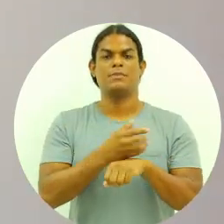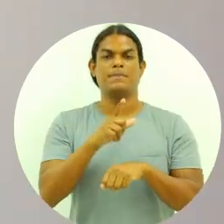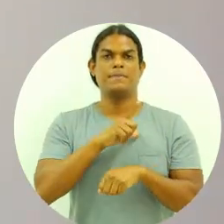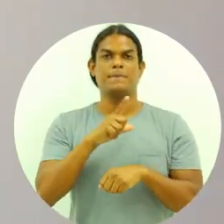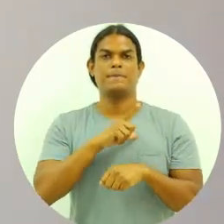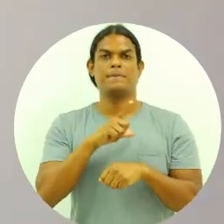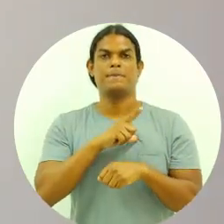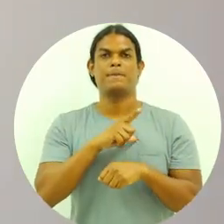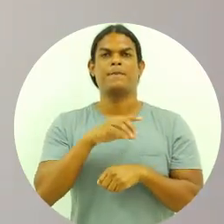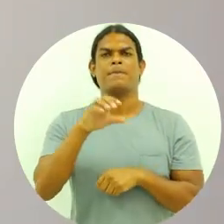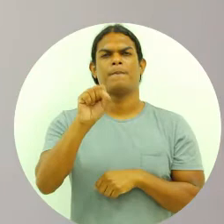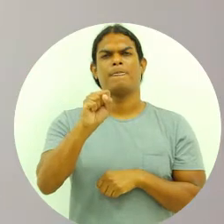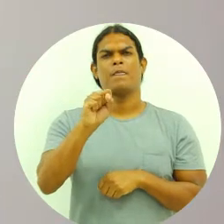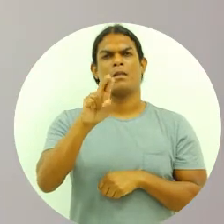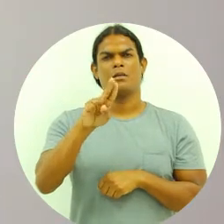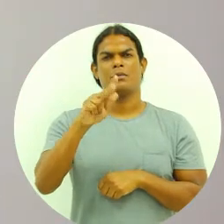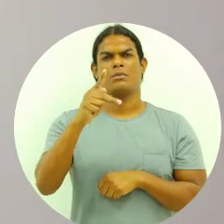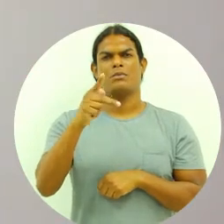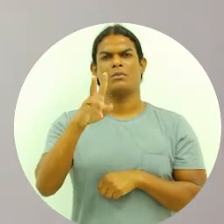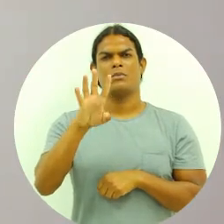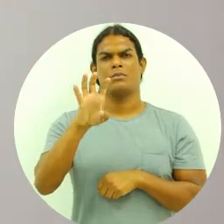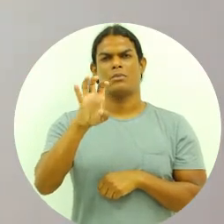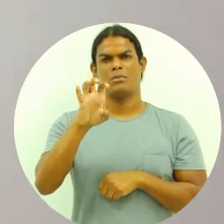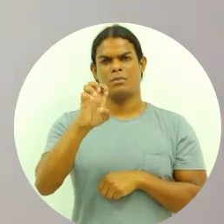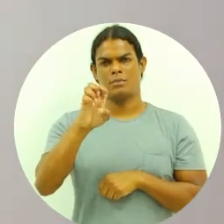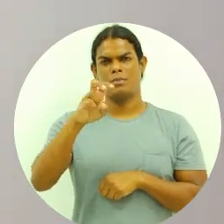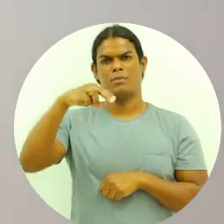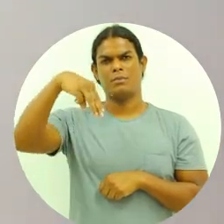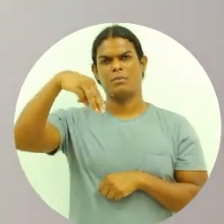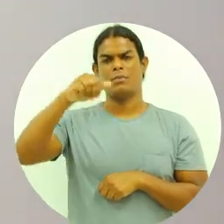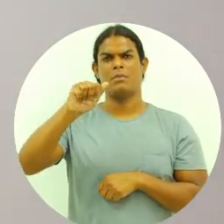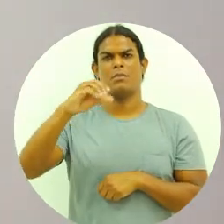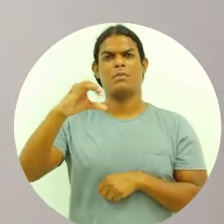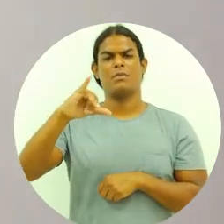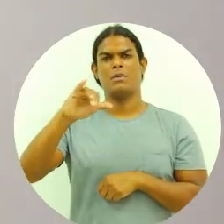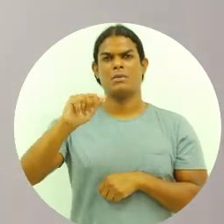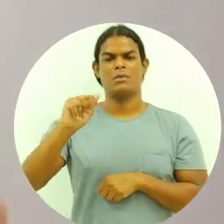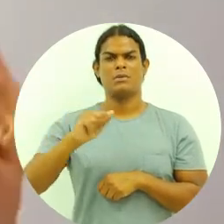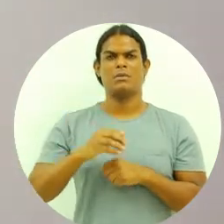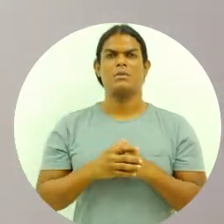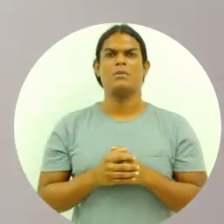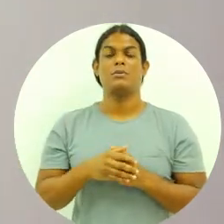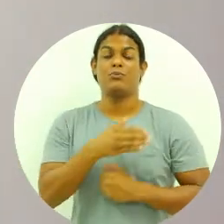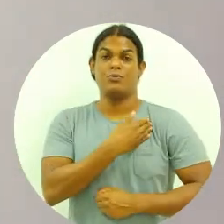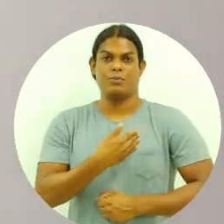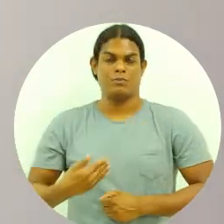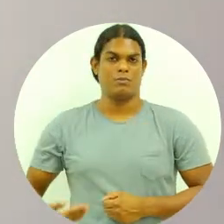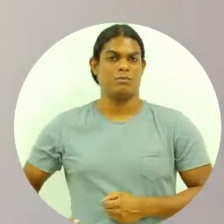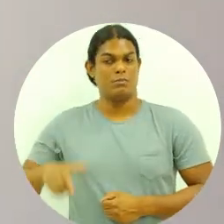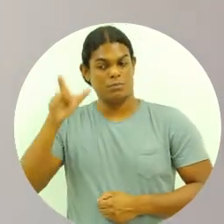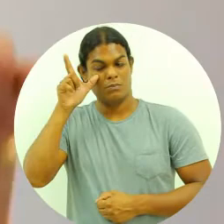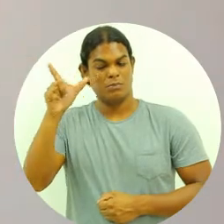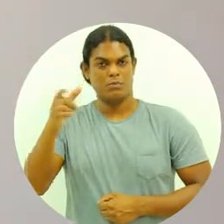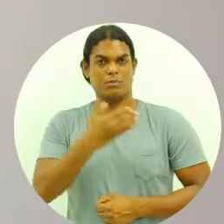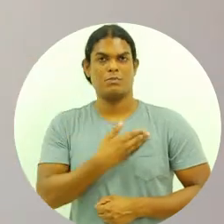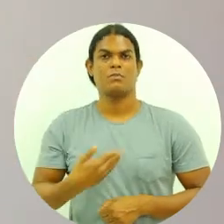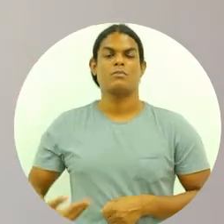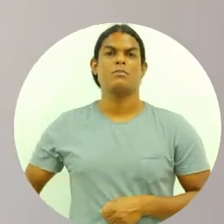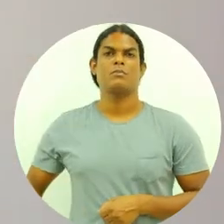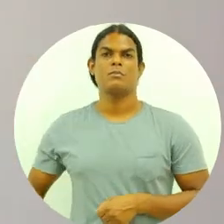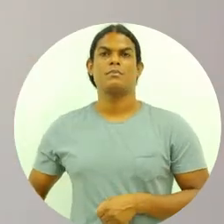do interesse público, ou seja, a postura do Estado diante de uma relação jurídica, ela é